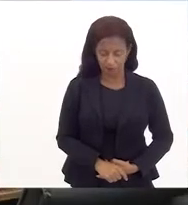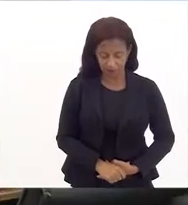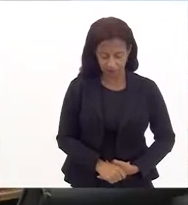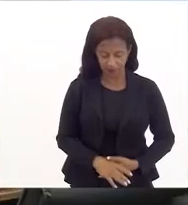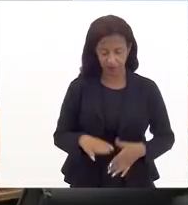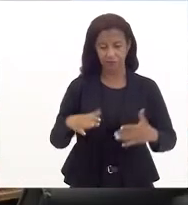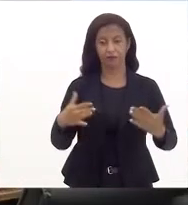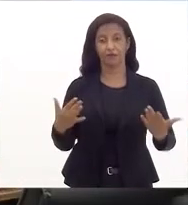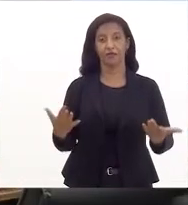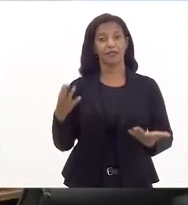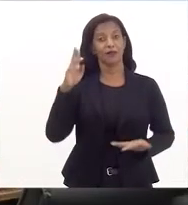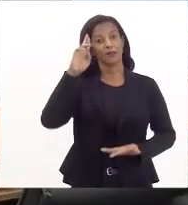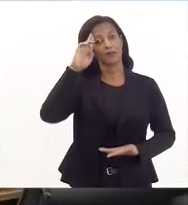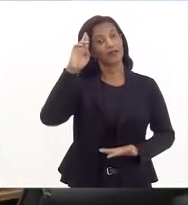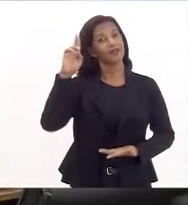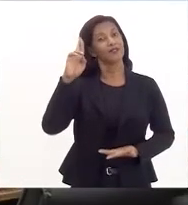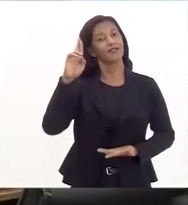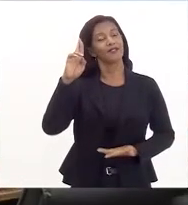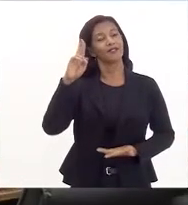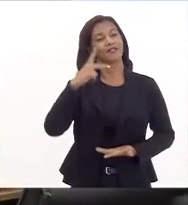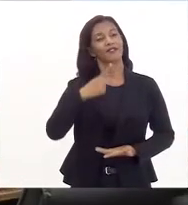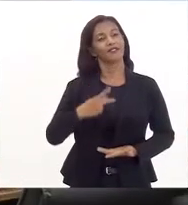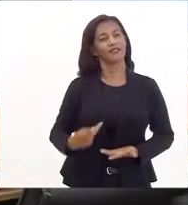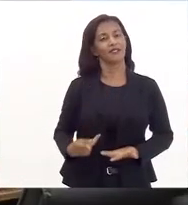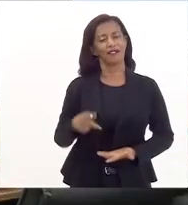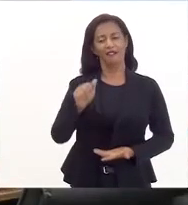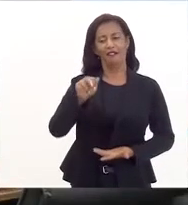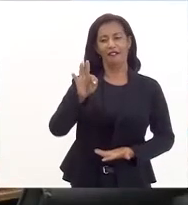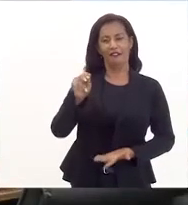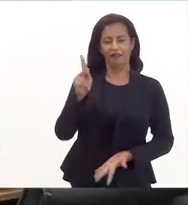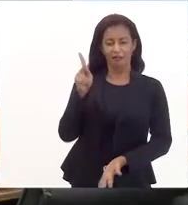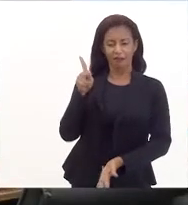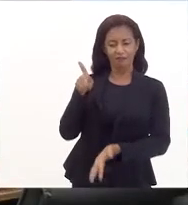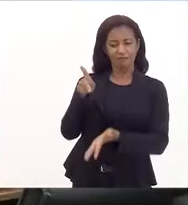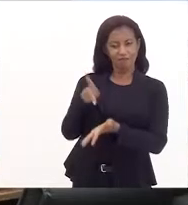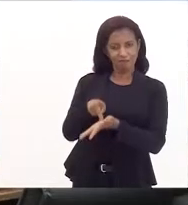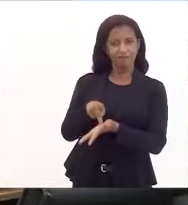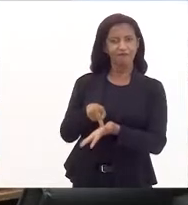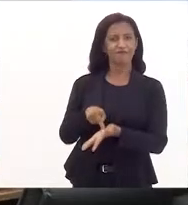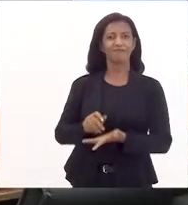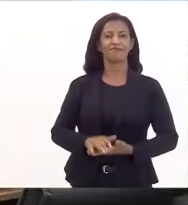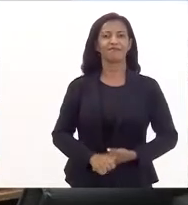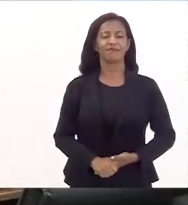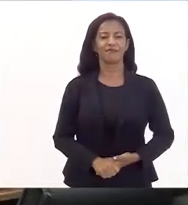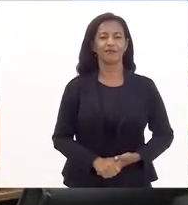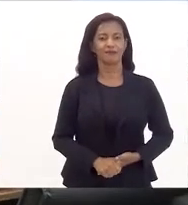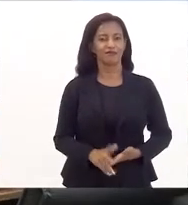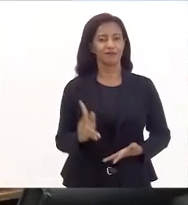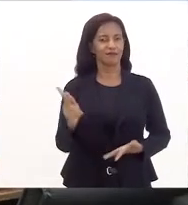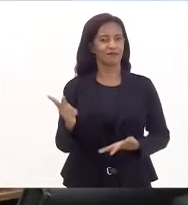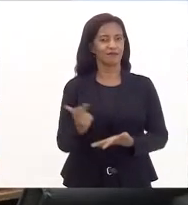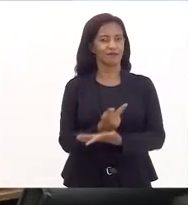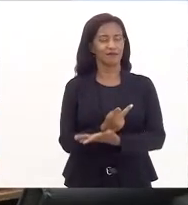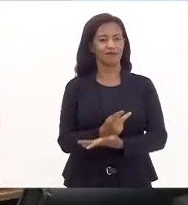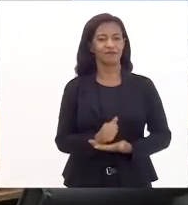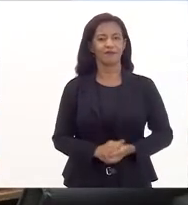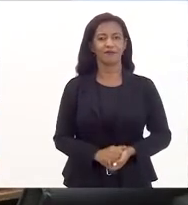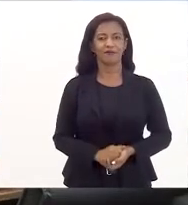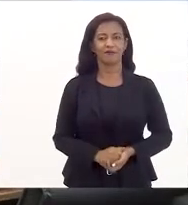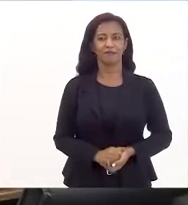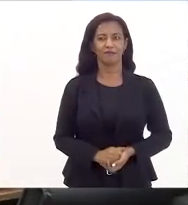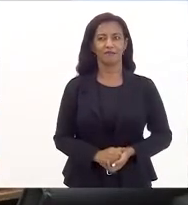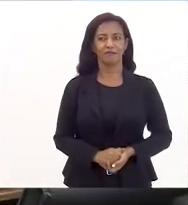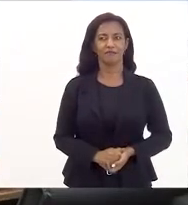Senhor presidente, a ata reflete com exatidão o ocorrido